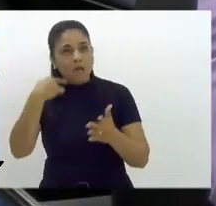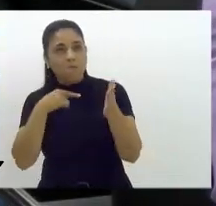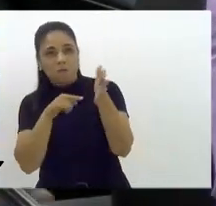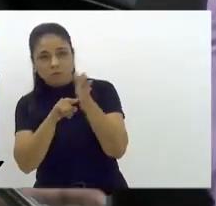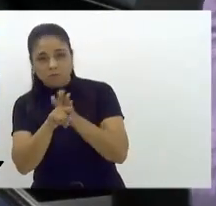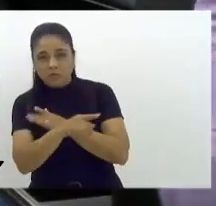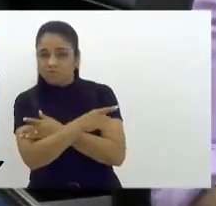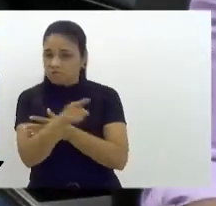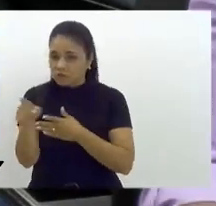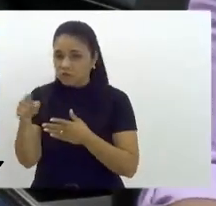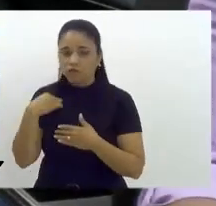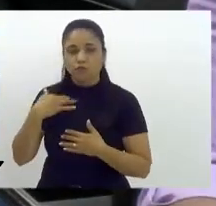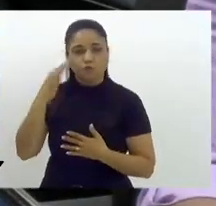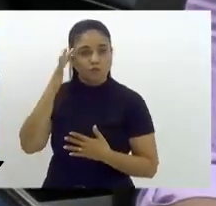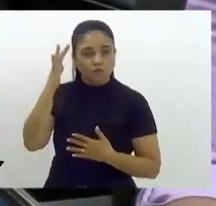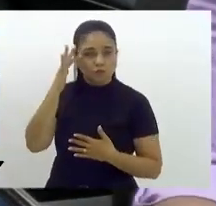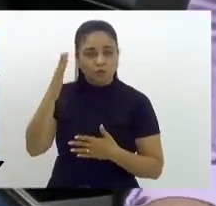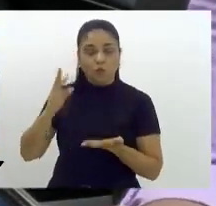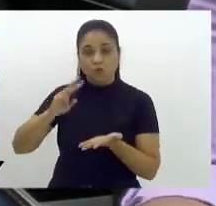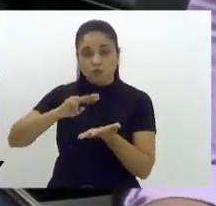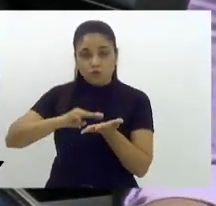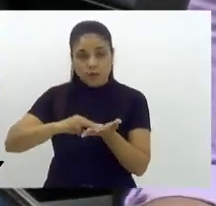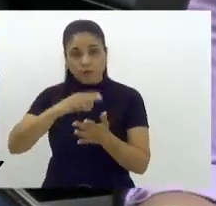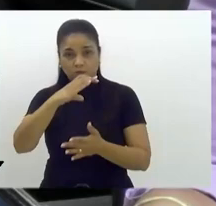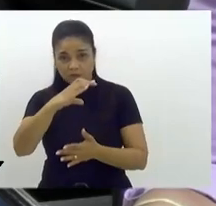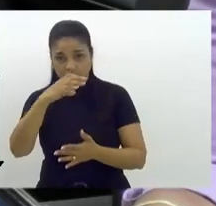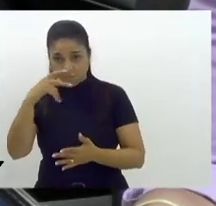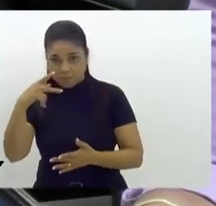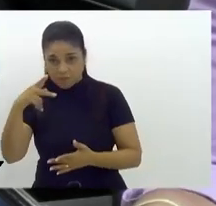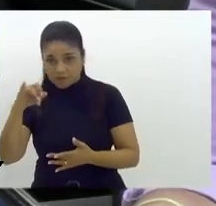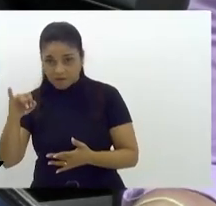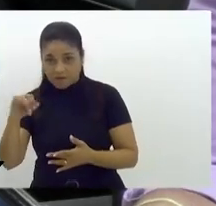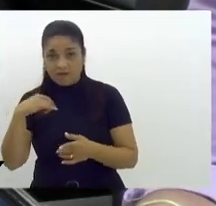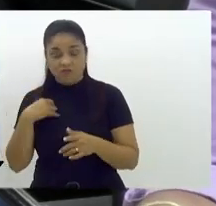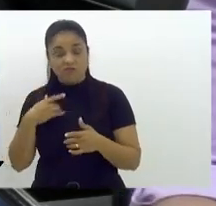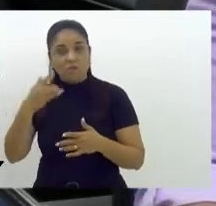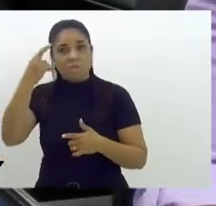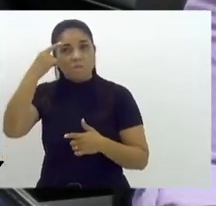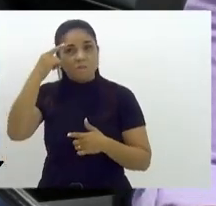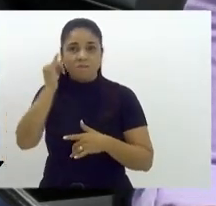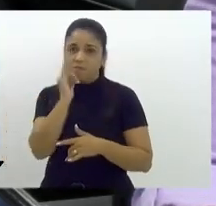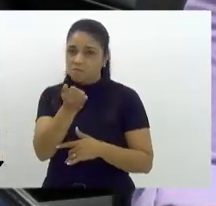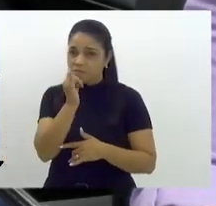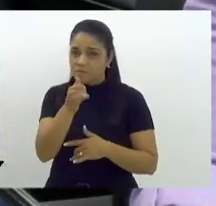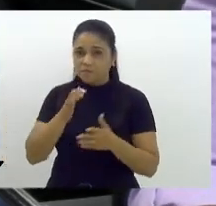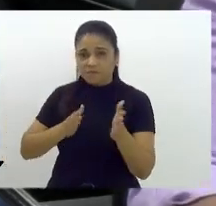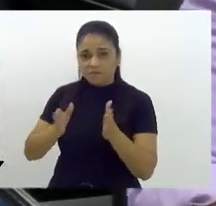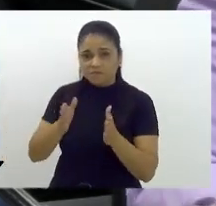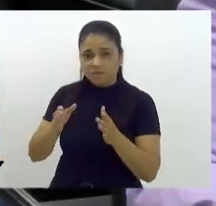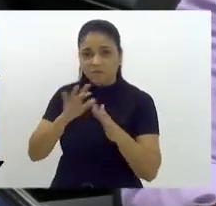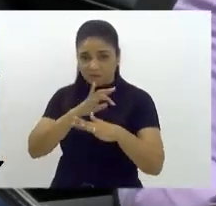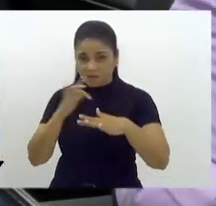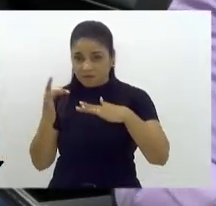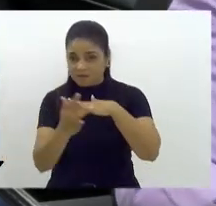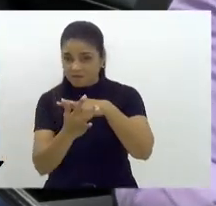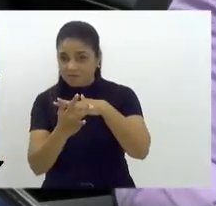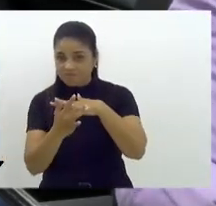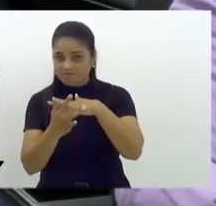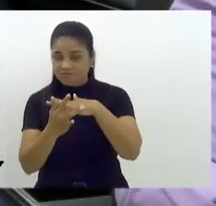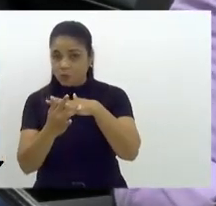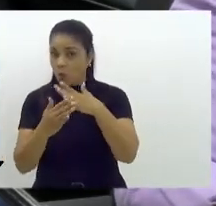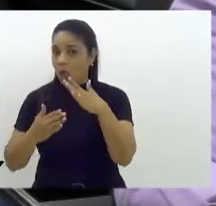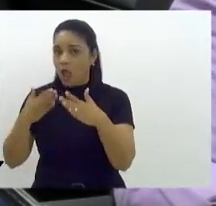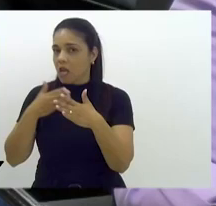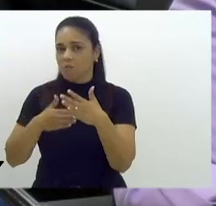os nossos convidados e também com os nossos membros da CPI a gente fala de um acesso à rede e o primeiro aspecto disso é o acesso não é